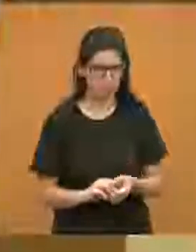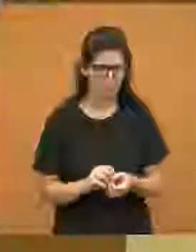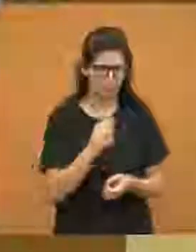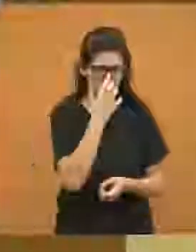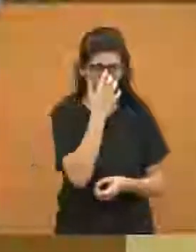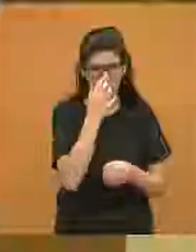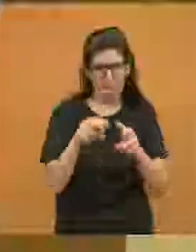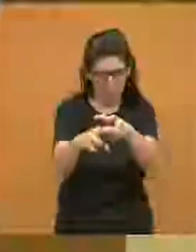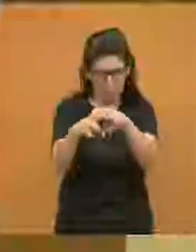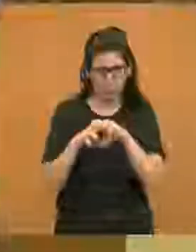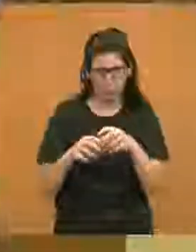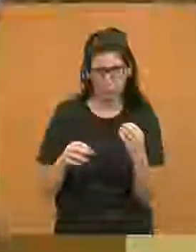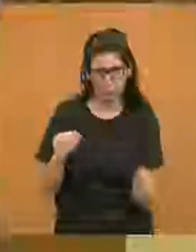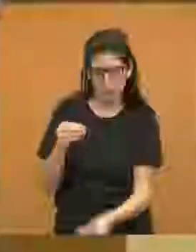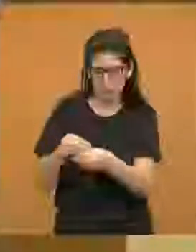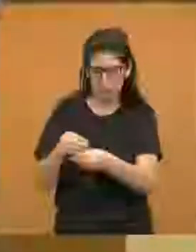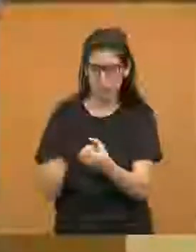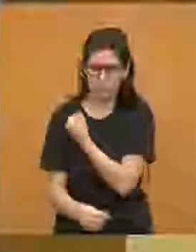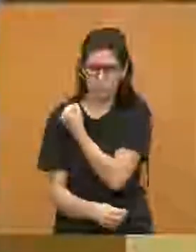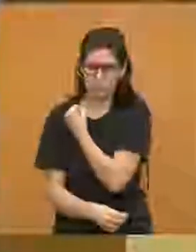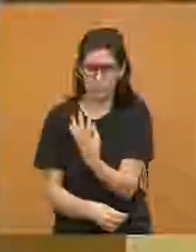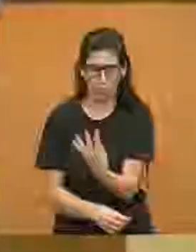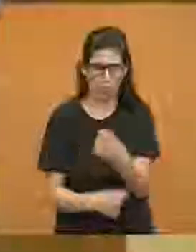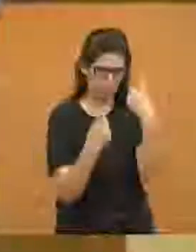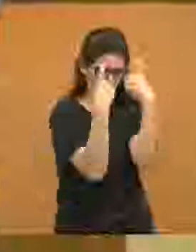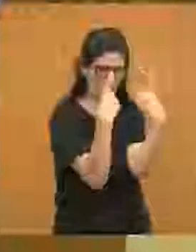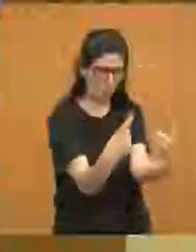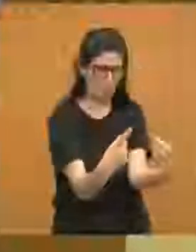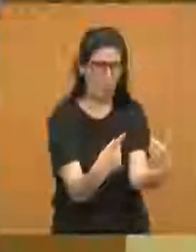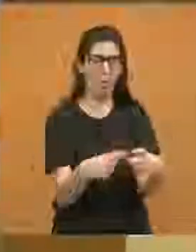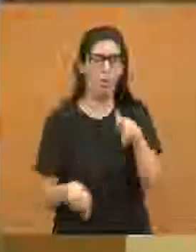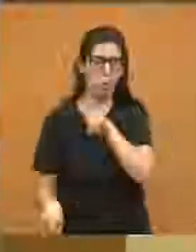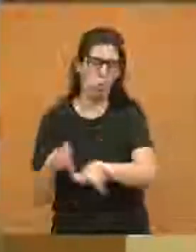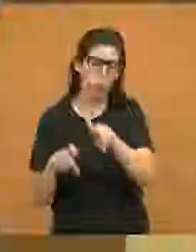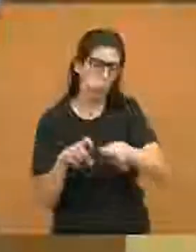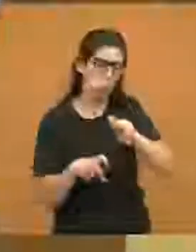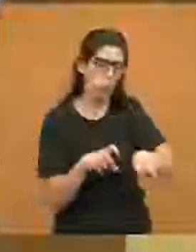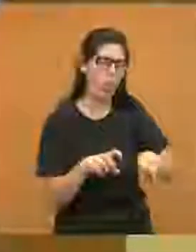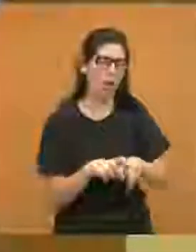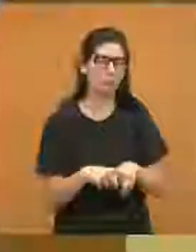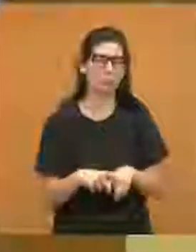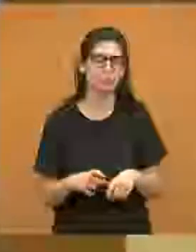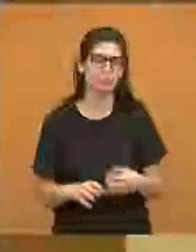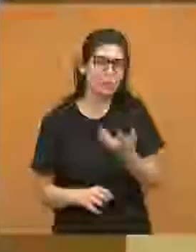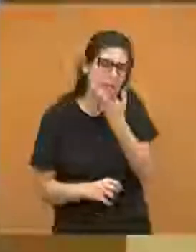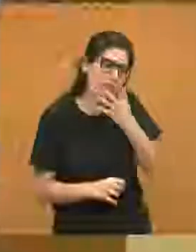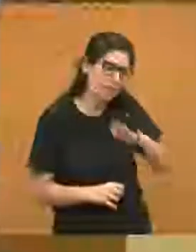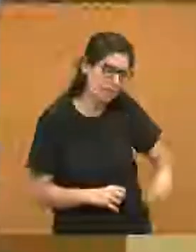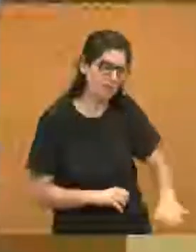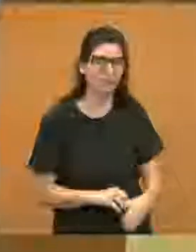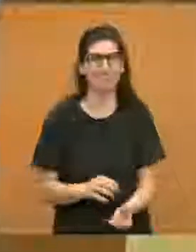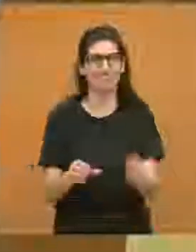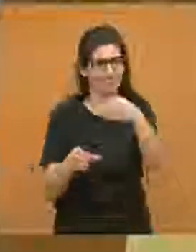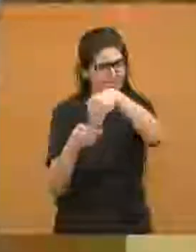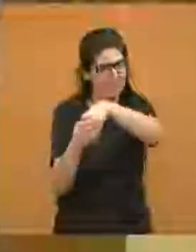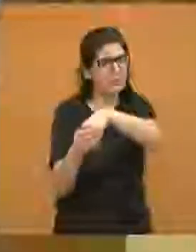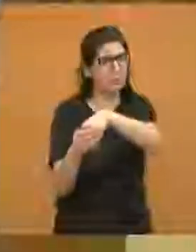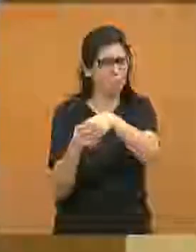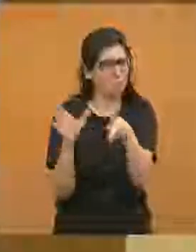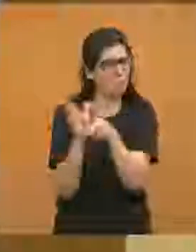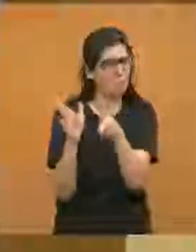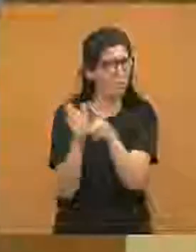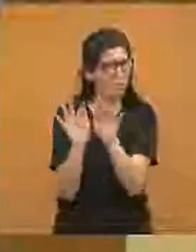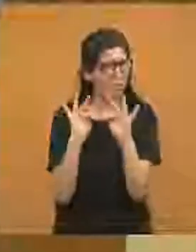a emenda número 4. A violência sexual contra as crianças, ela acontece dentro da própria família